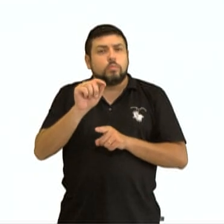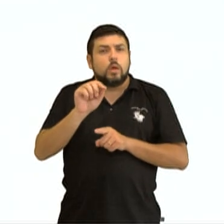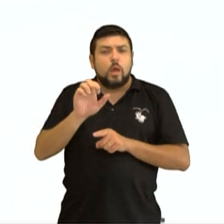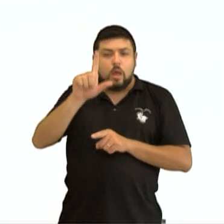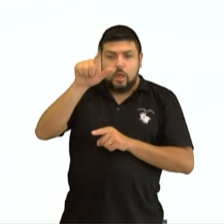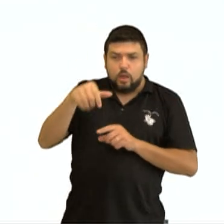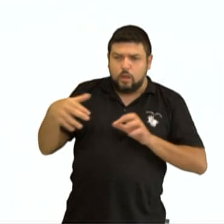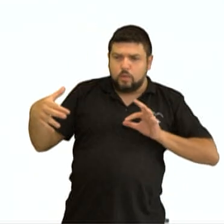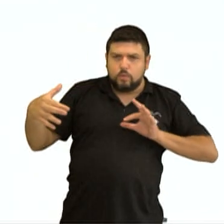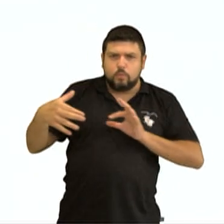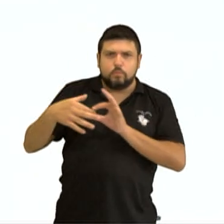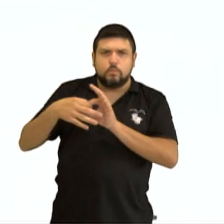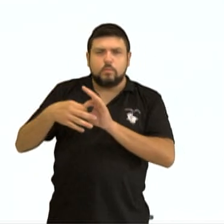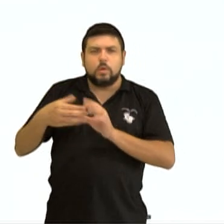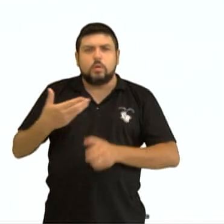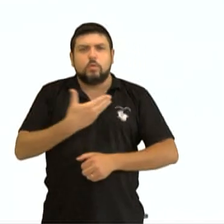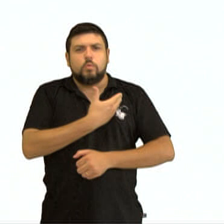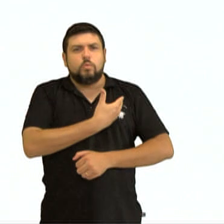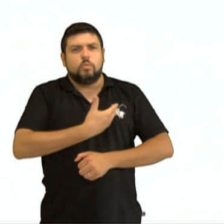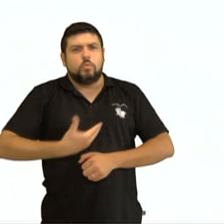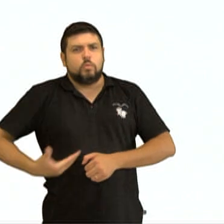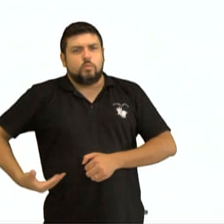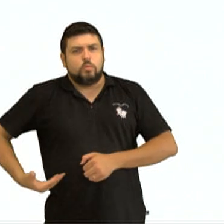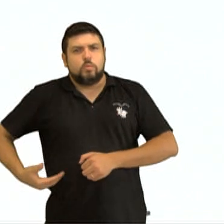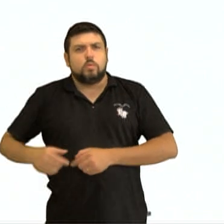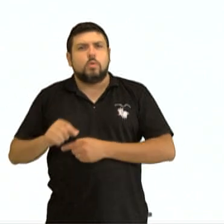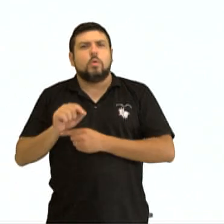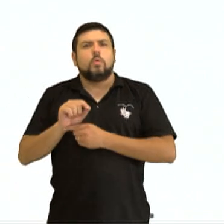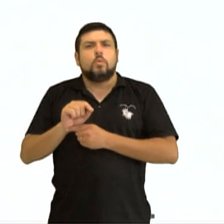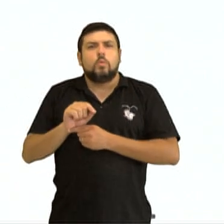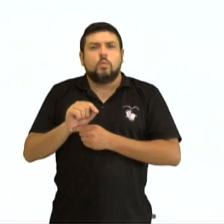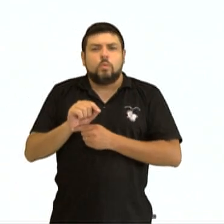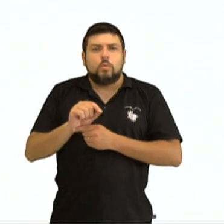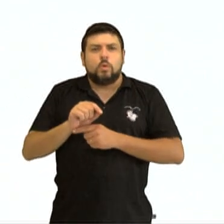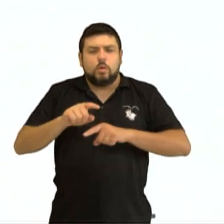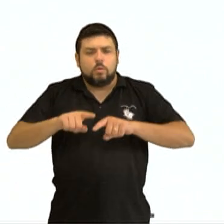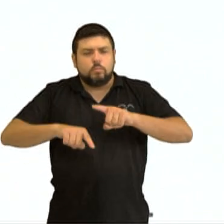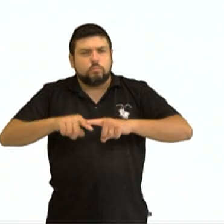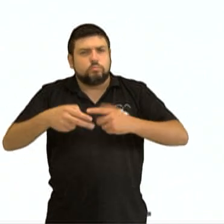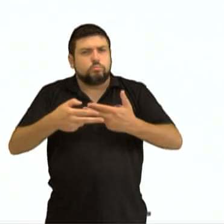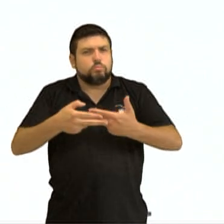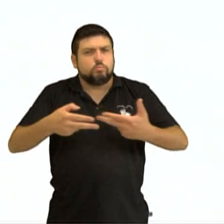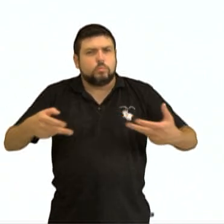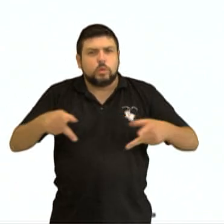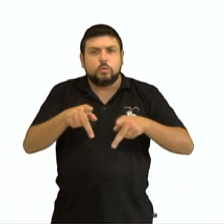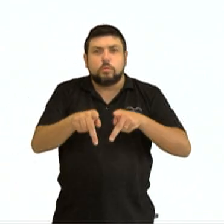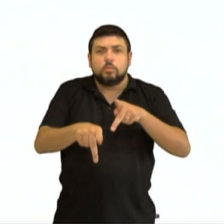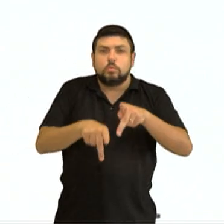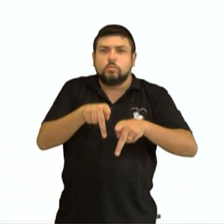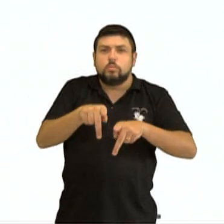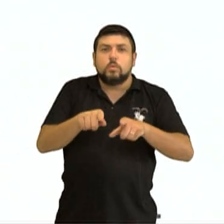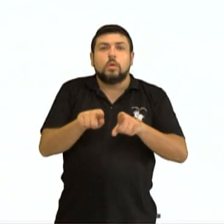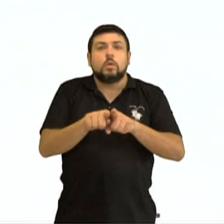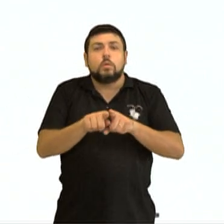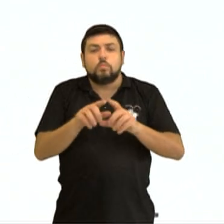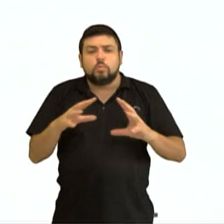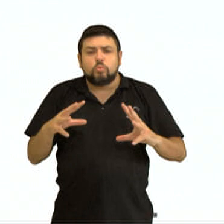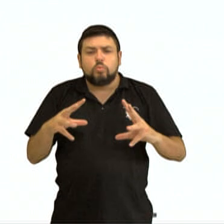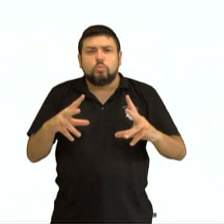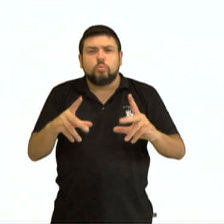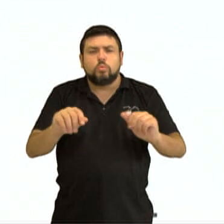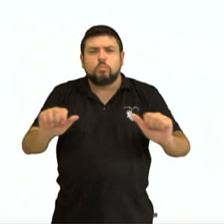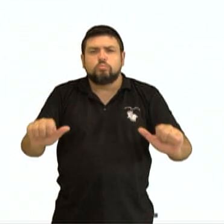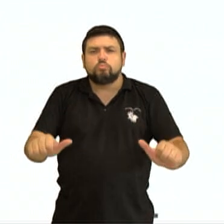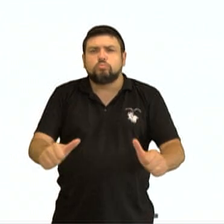com o objetivo final de administrar o patrimônio público e promover o bem de todos. Então, pessoal,